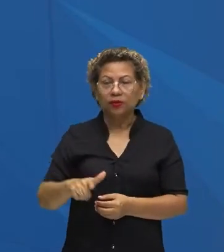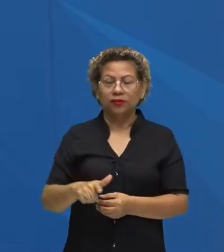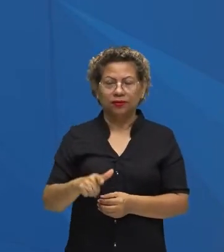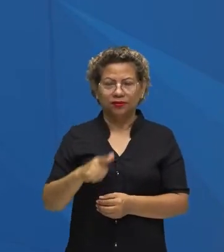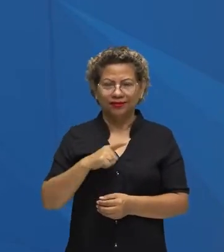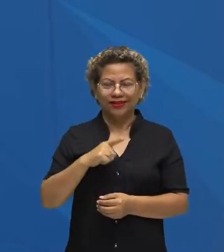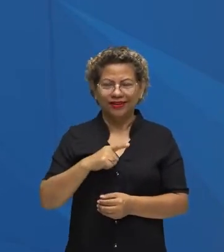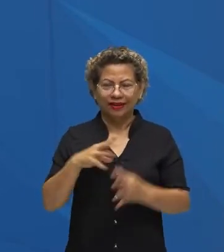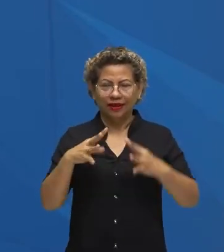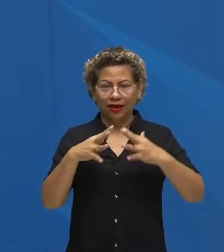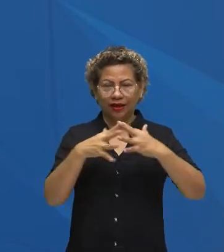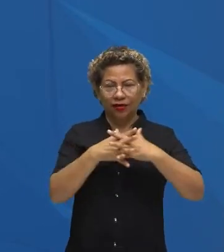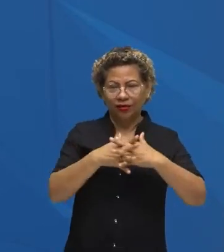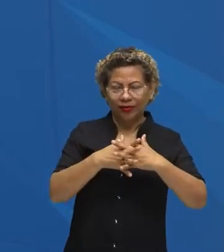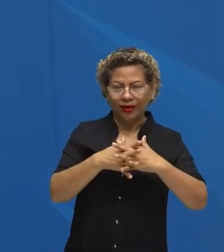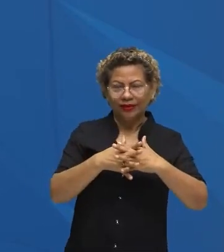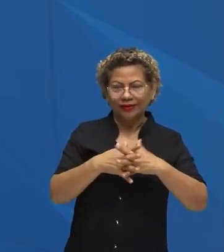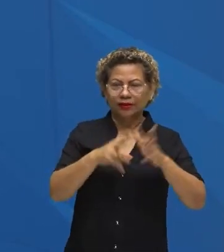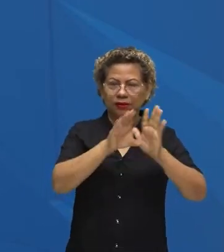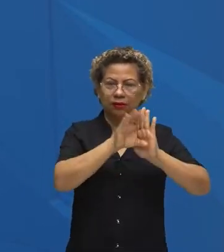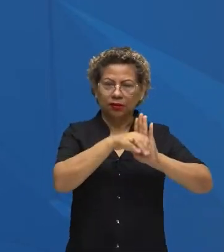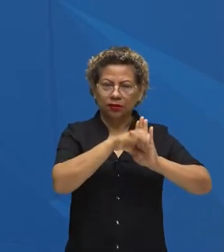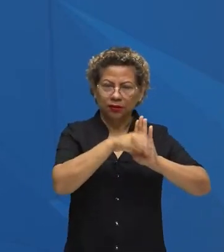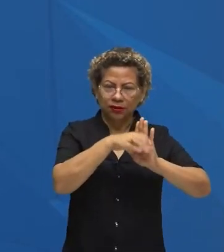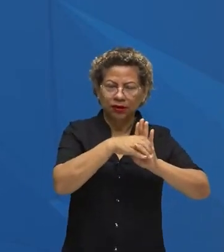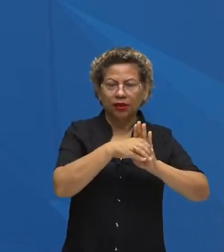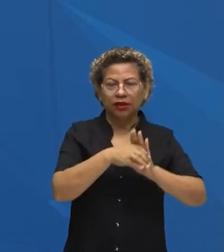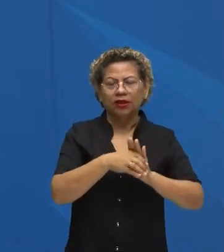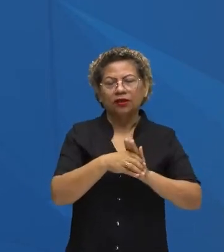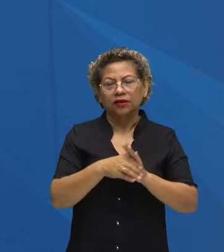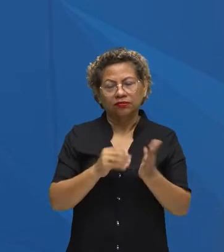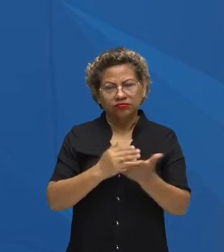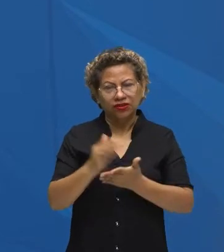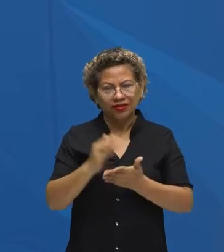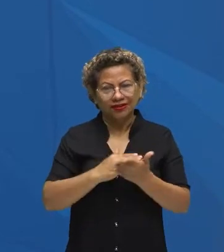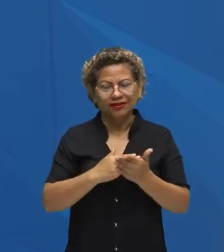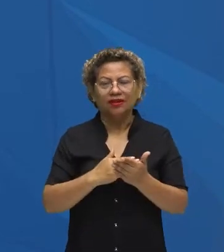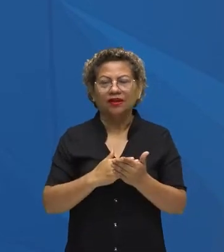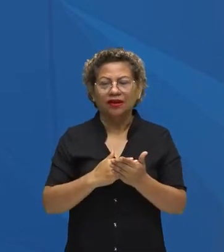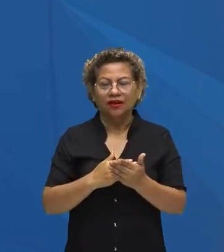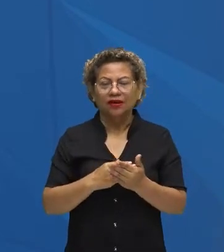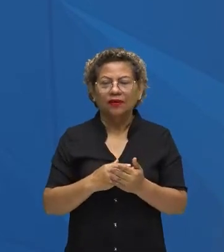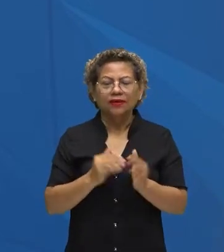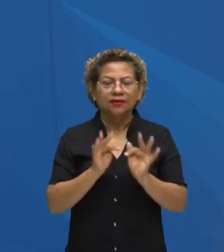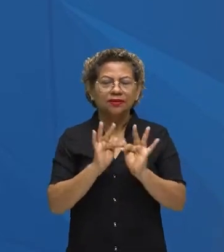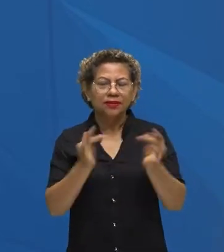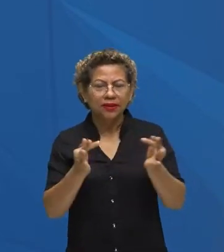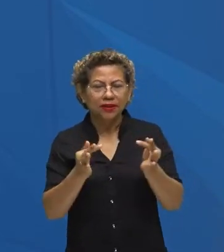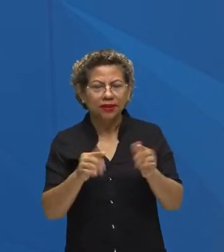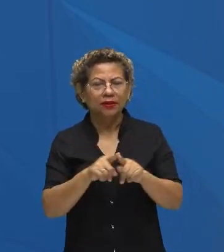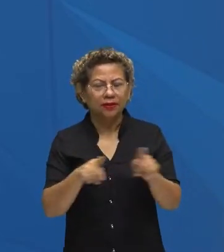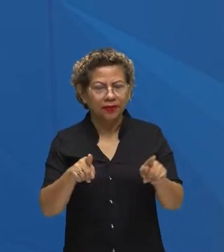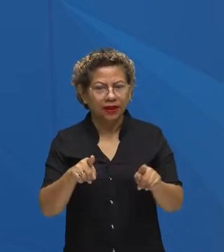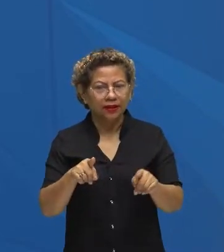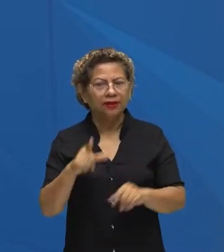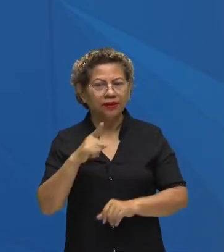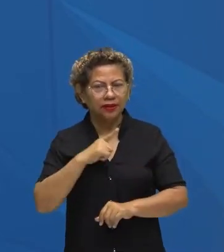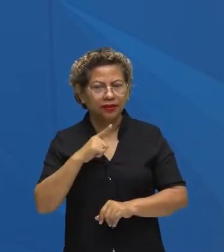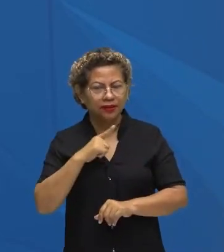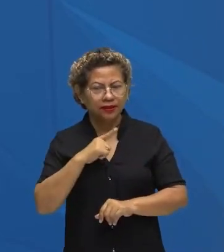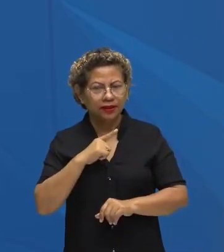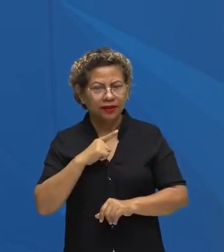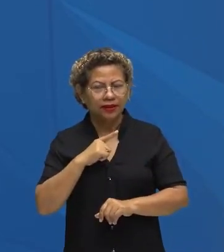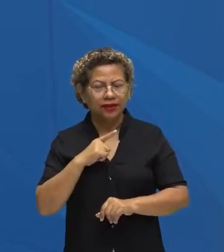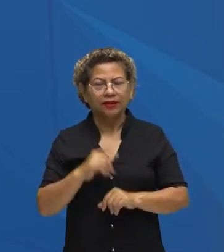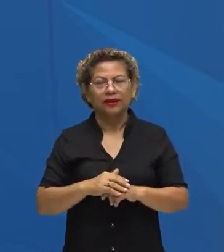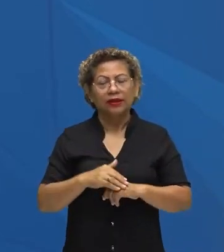complexos até da gente conceituar, outros são mais simples, mas que eles existem, não é? E para saber um pouco, porque a maioria